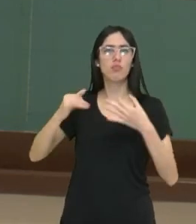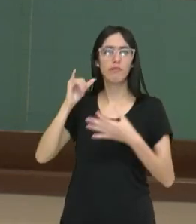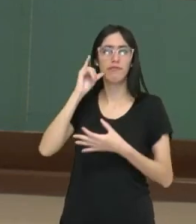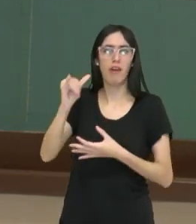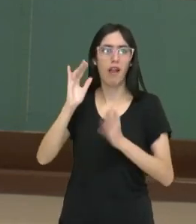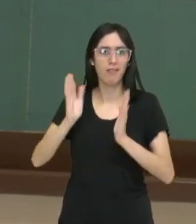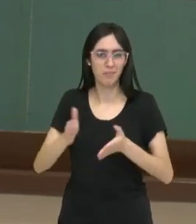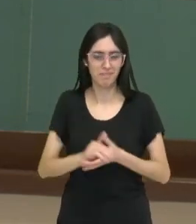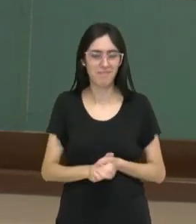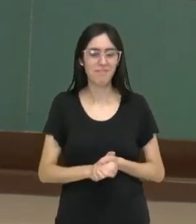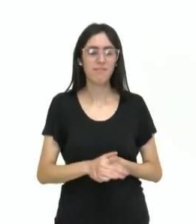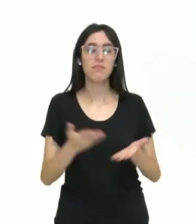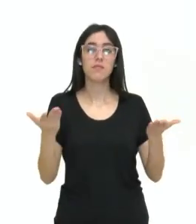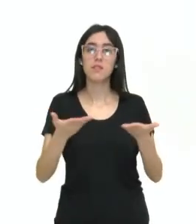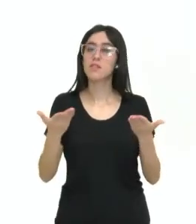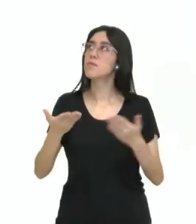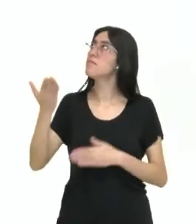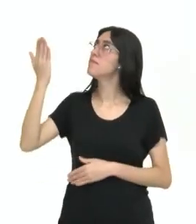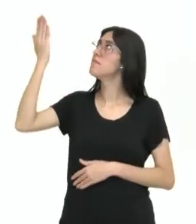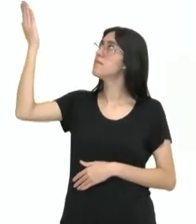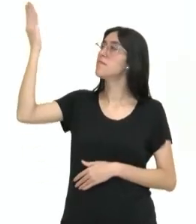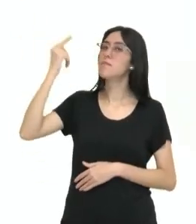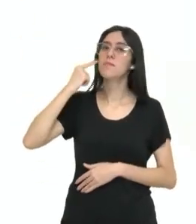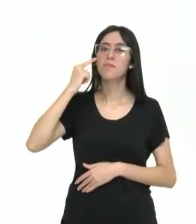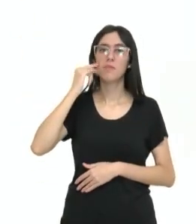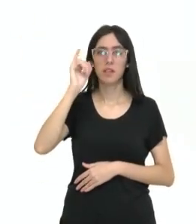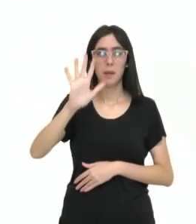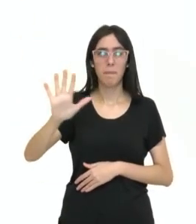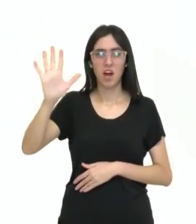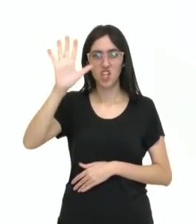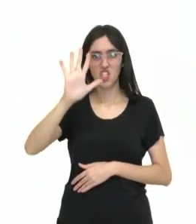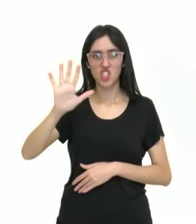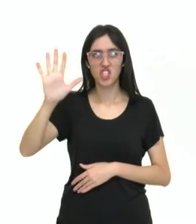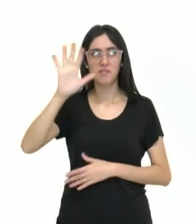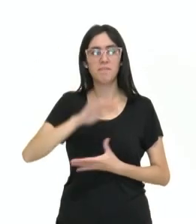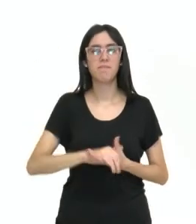ti. Miren la imagen, chicos.